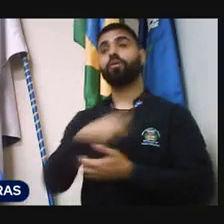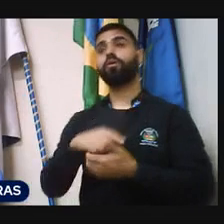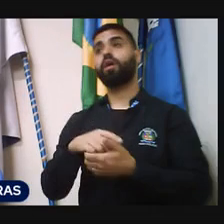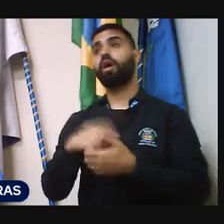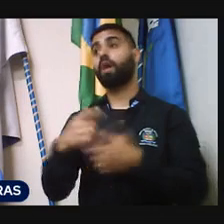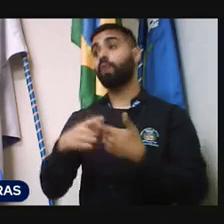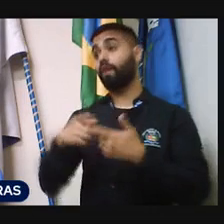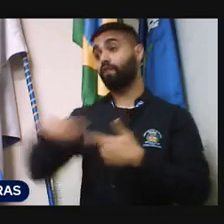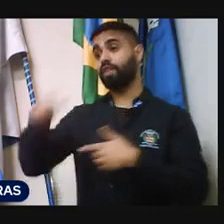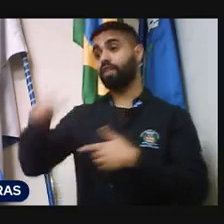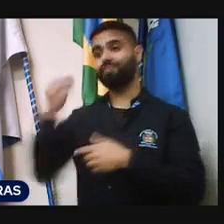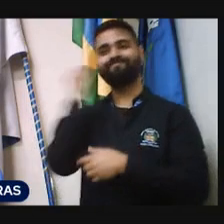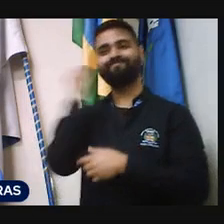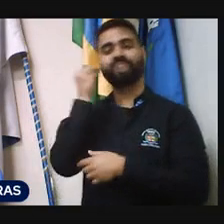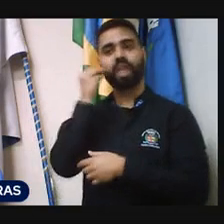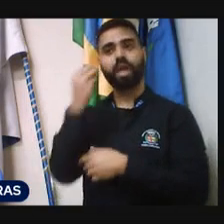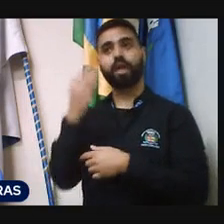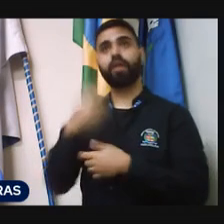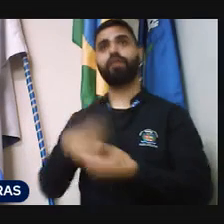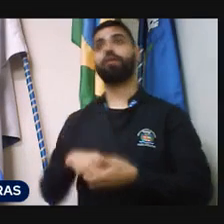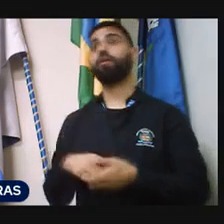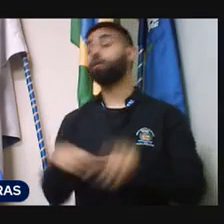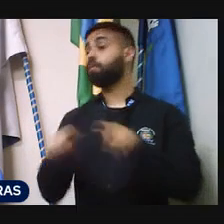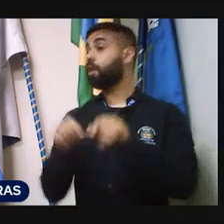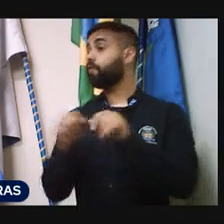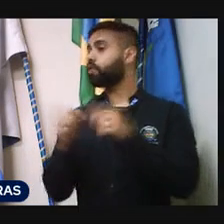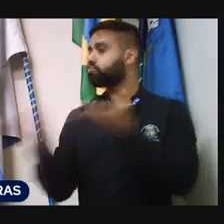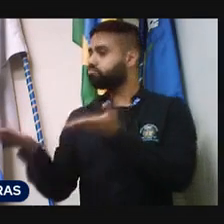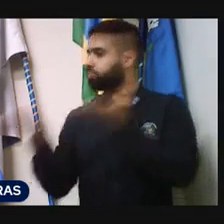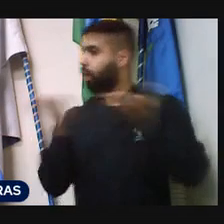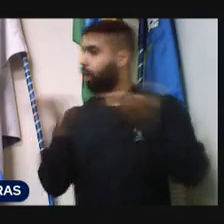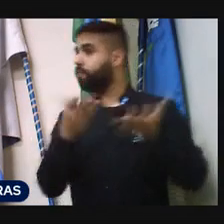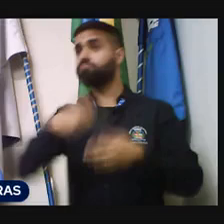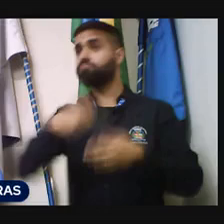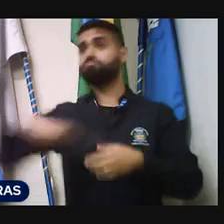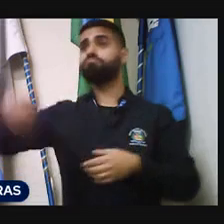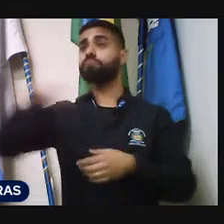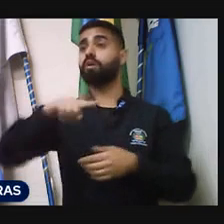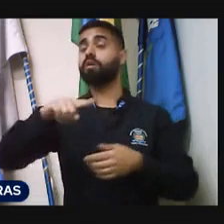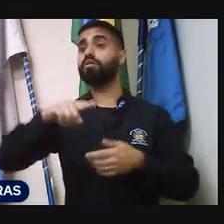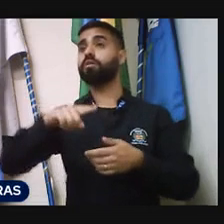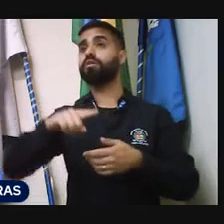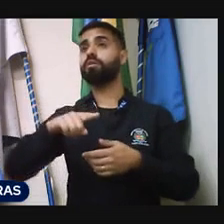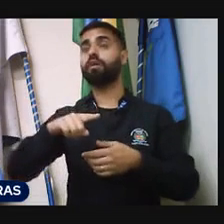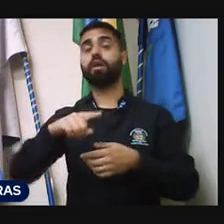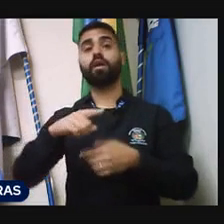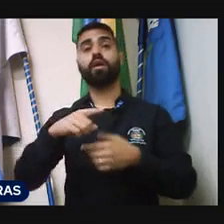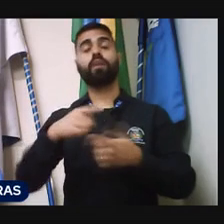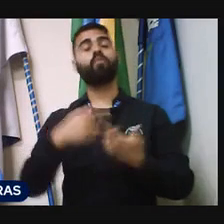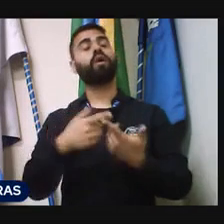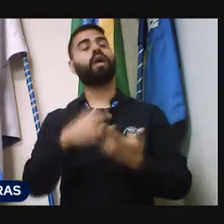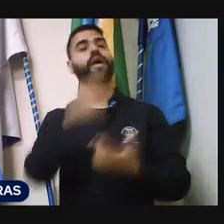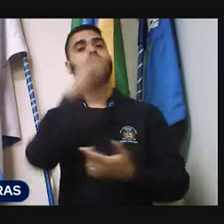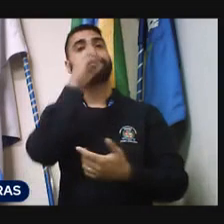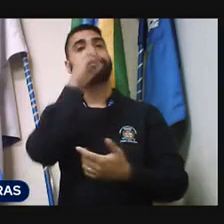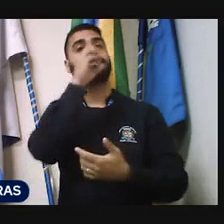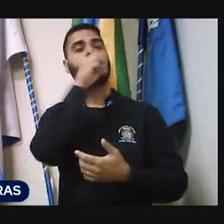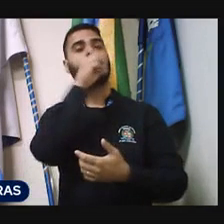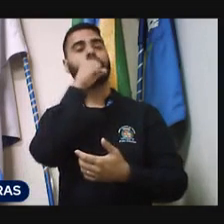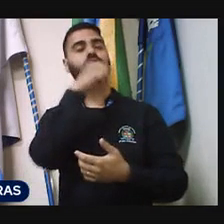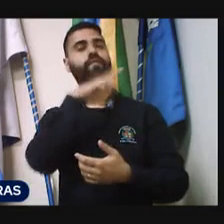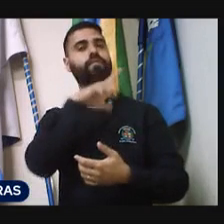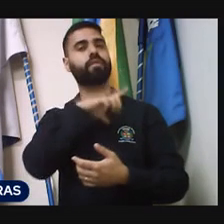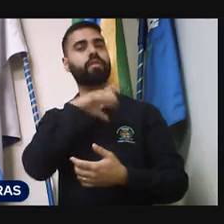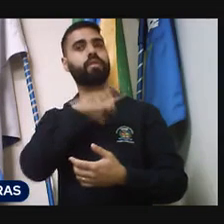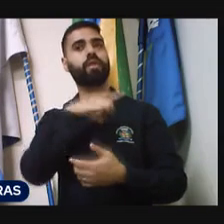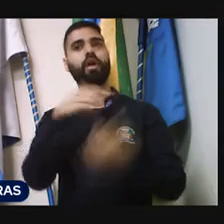através de vocês bom e fazer um vídeo a todos vocês e sábado nós vamos inaugurar